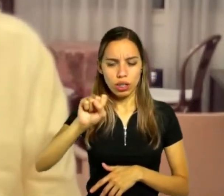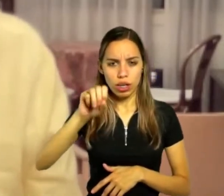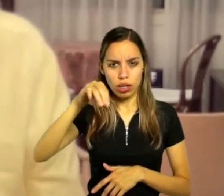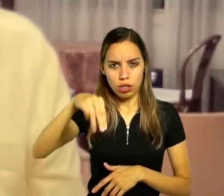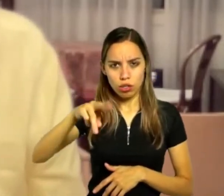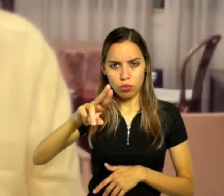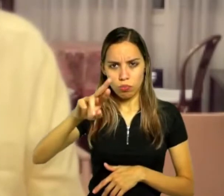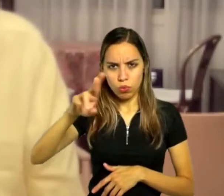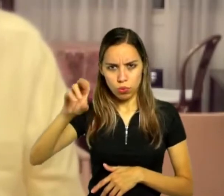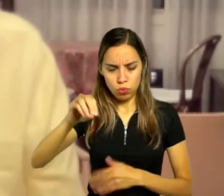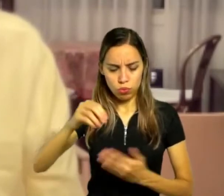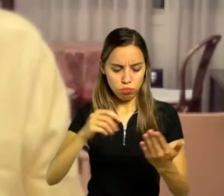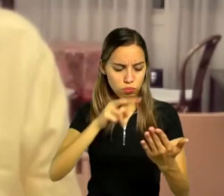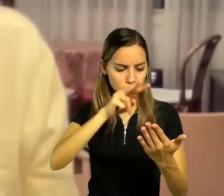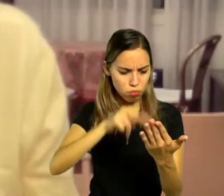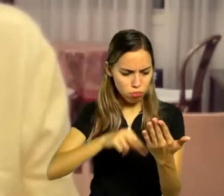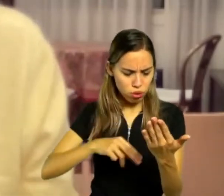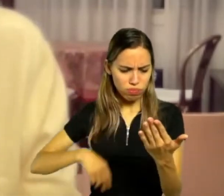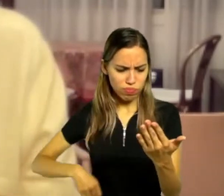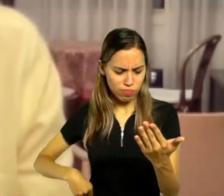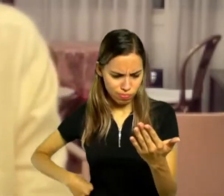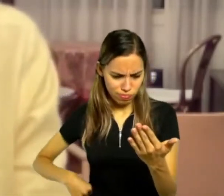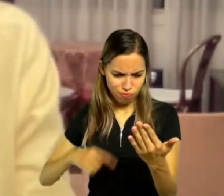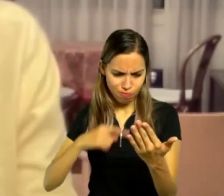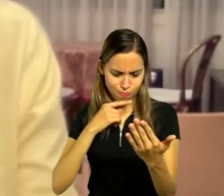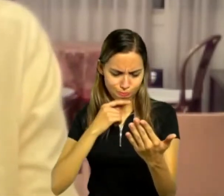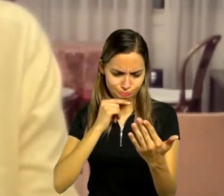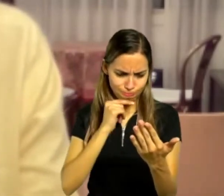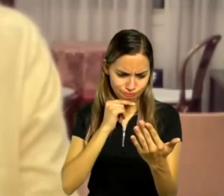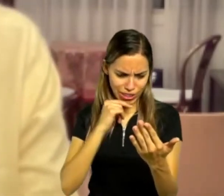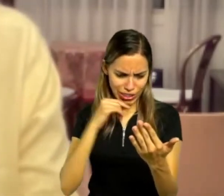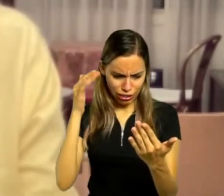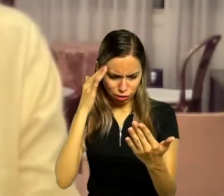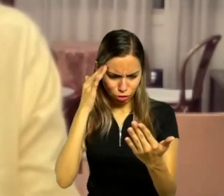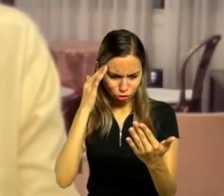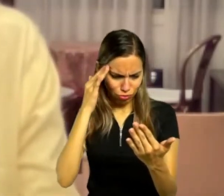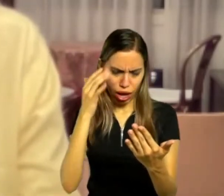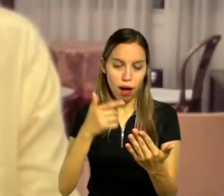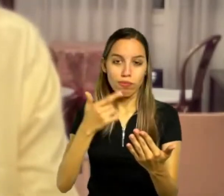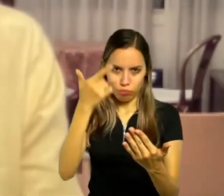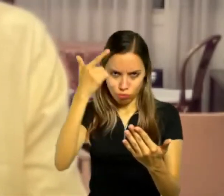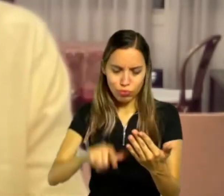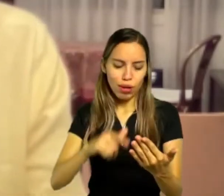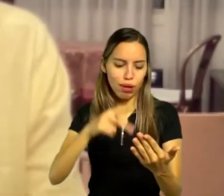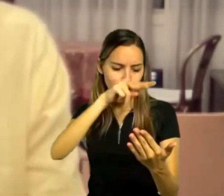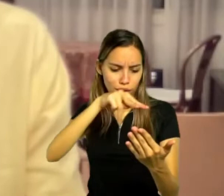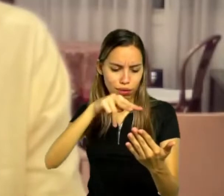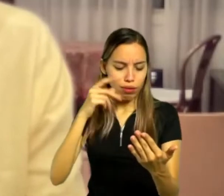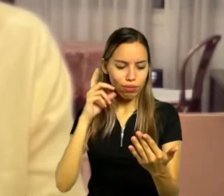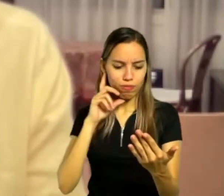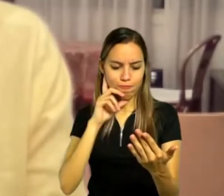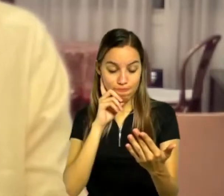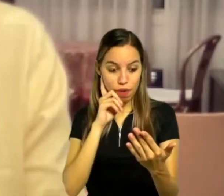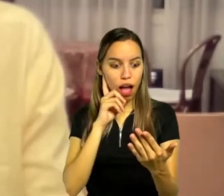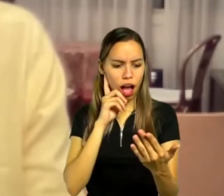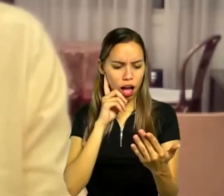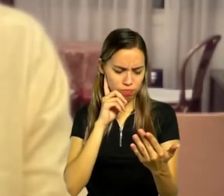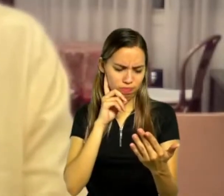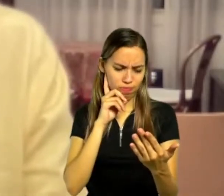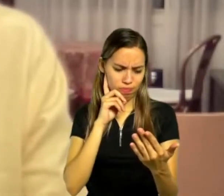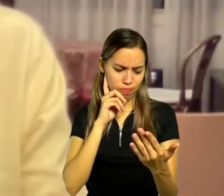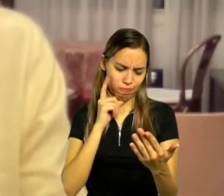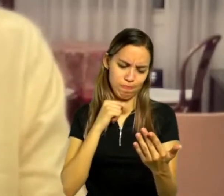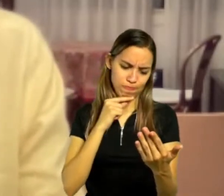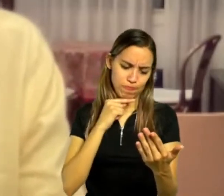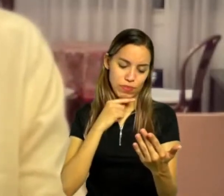direito. E aí fiquei... Mas quando você entra na faculdade de medicina, a medicina toma muito tempo e é uma